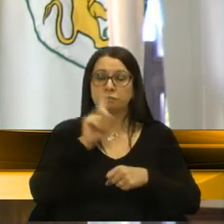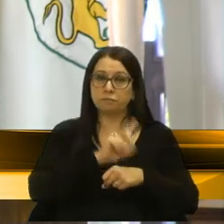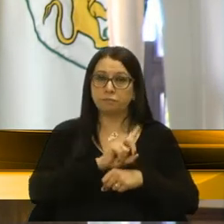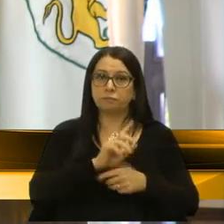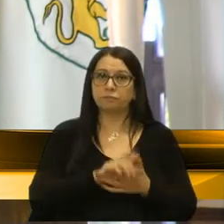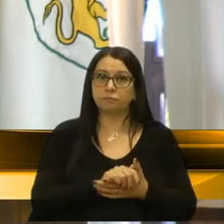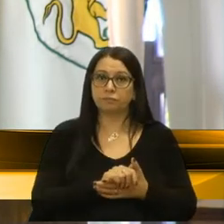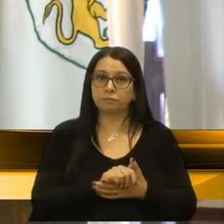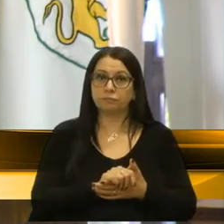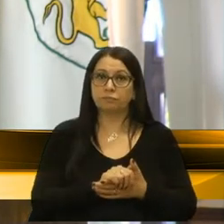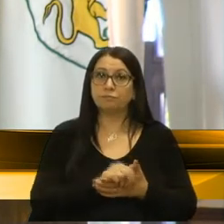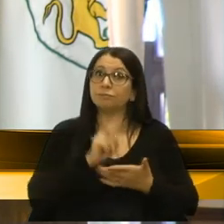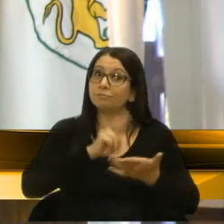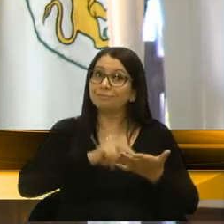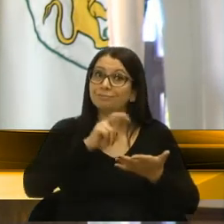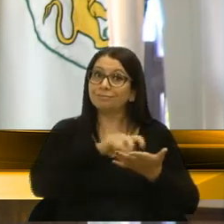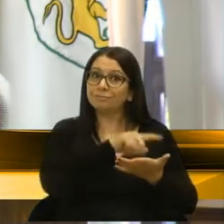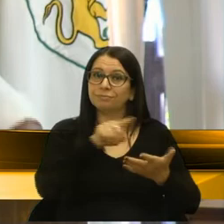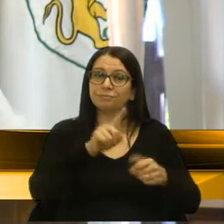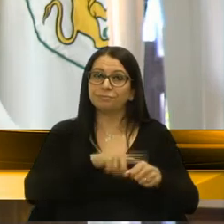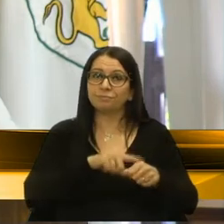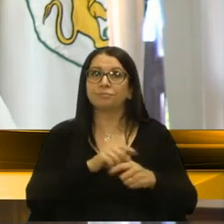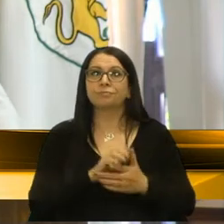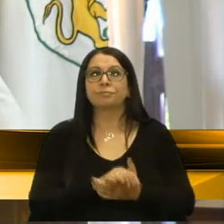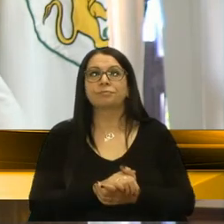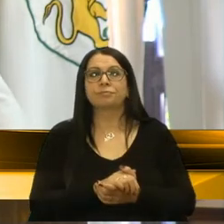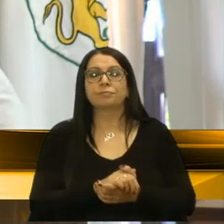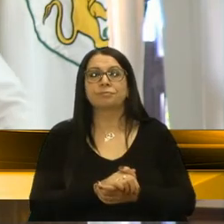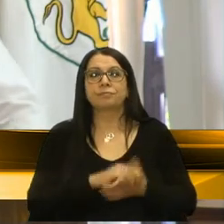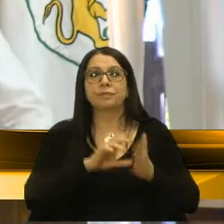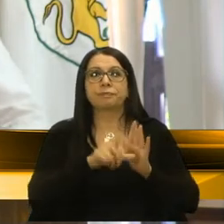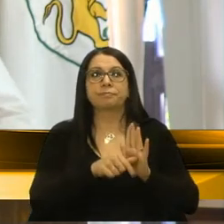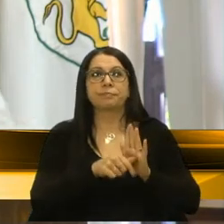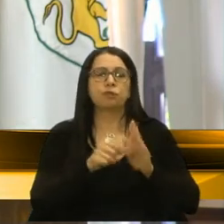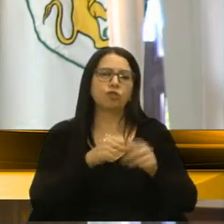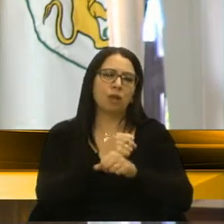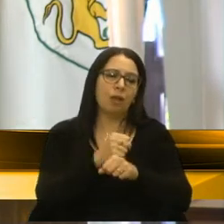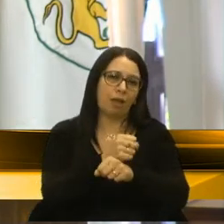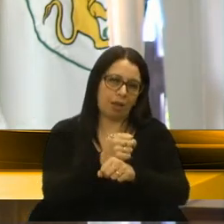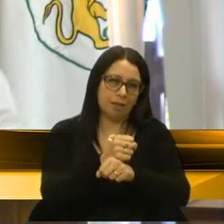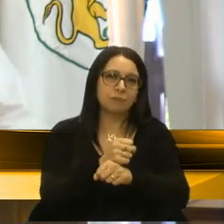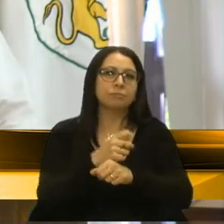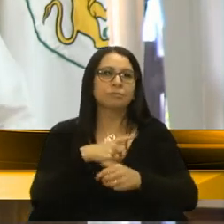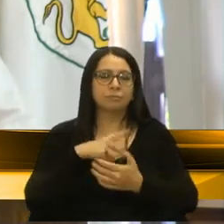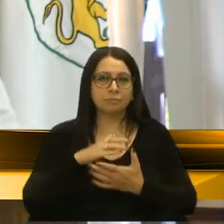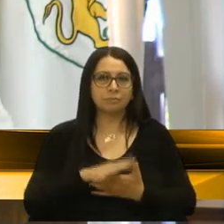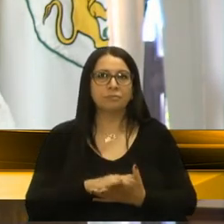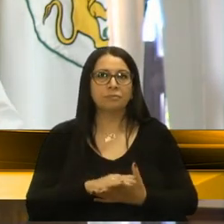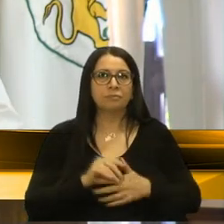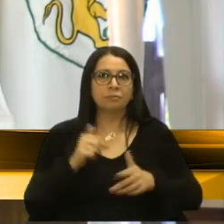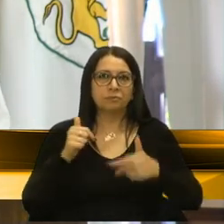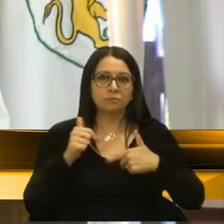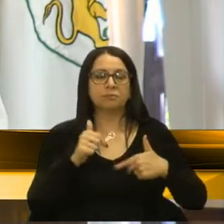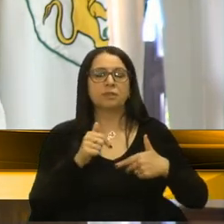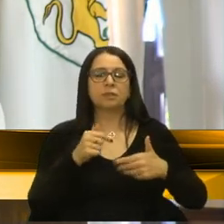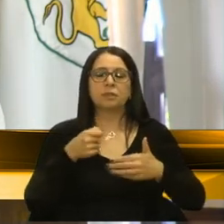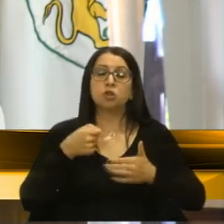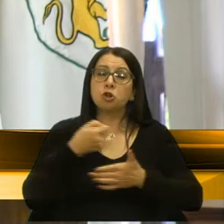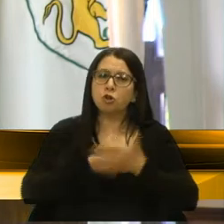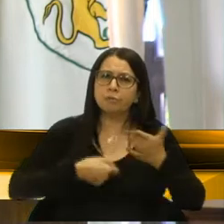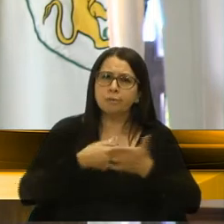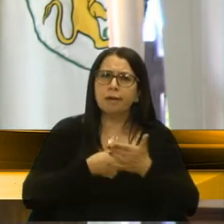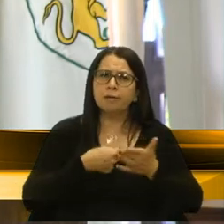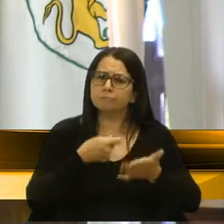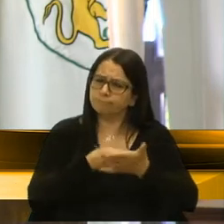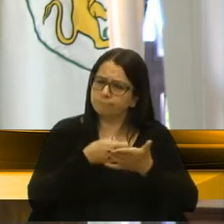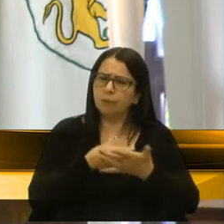a alegria que eu tive naquele momento, que depois de tantos anos que eu tive trabalhando, lutando,